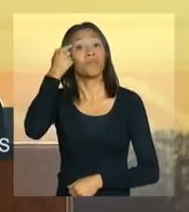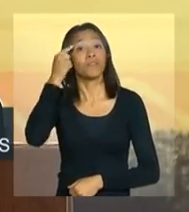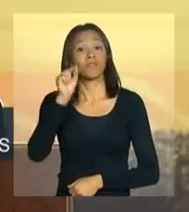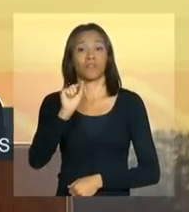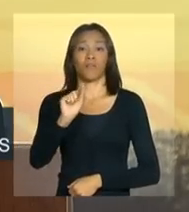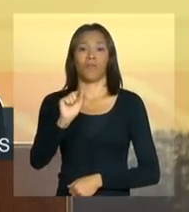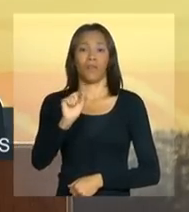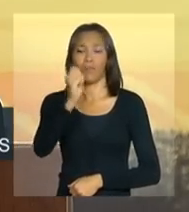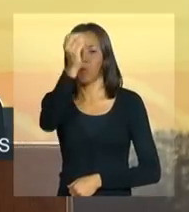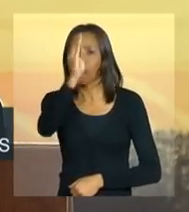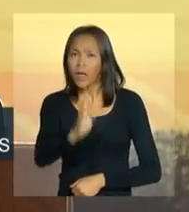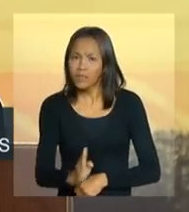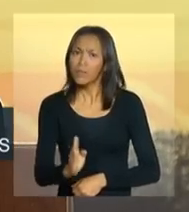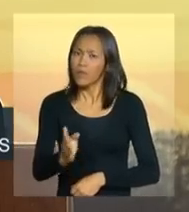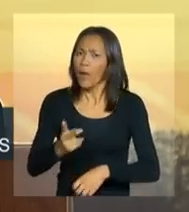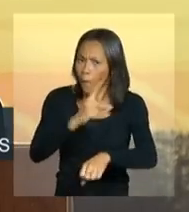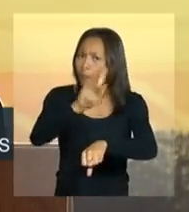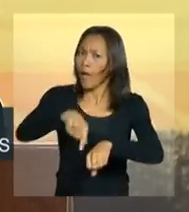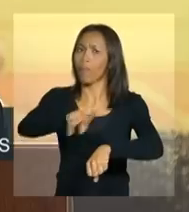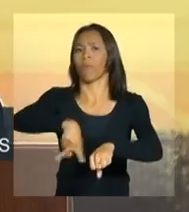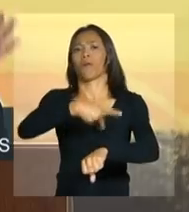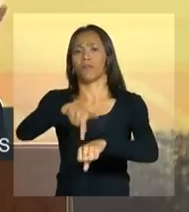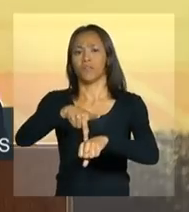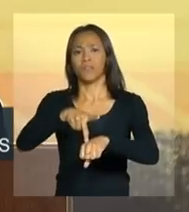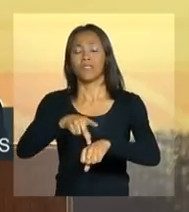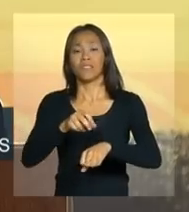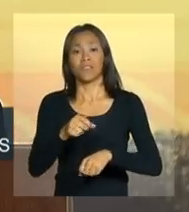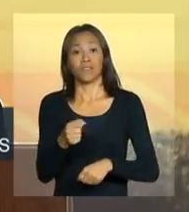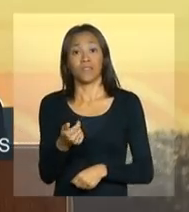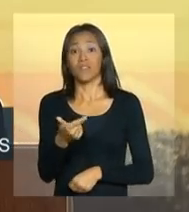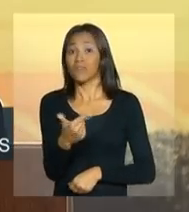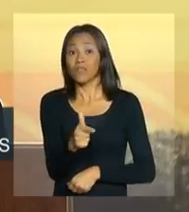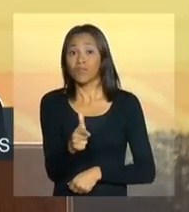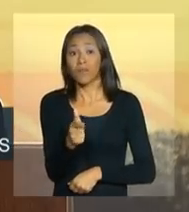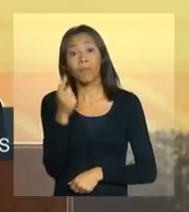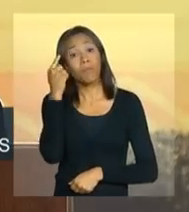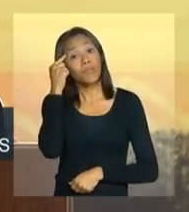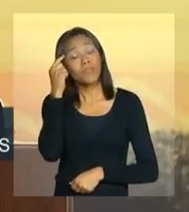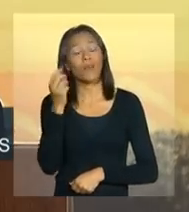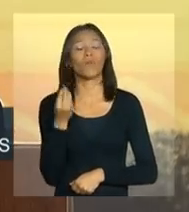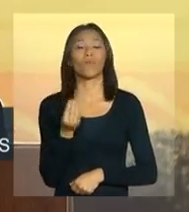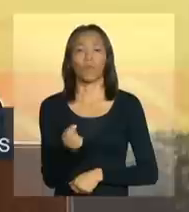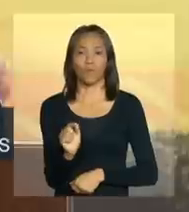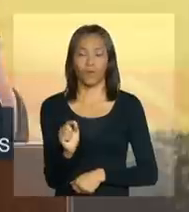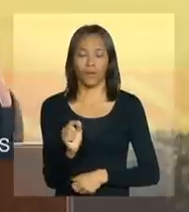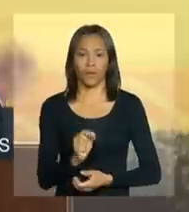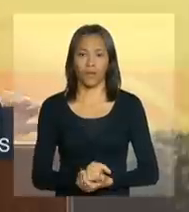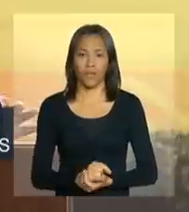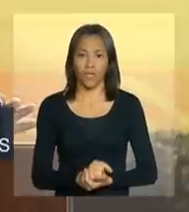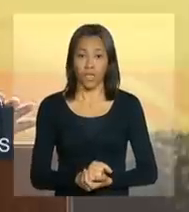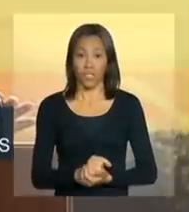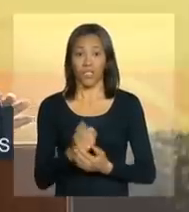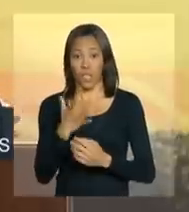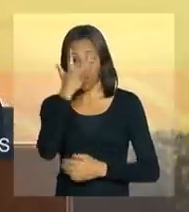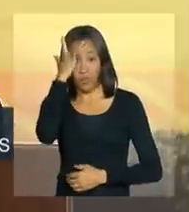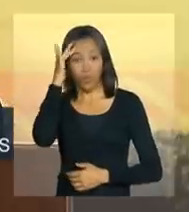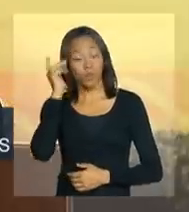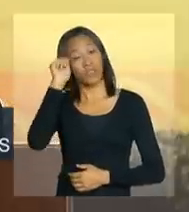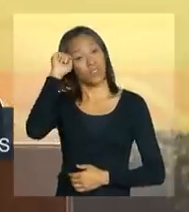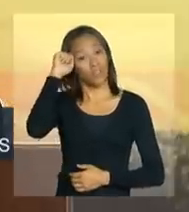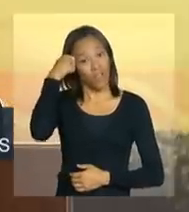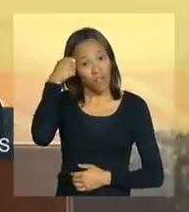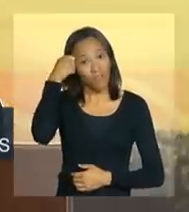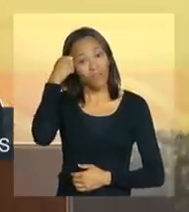pensaras como sem pensar a contribuição dos afro